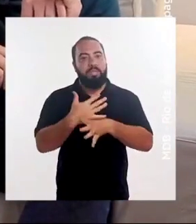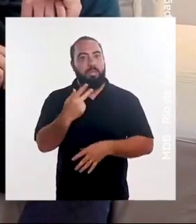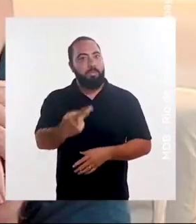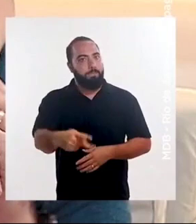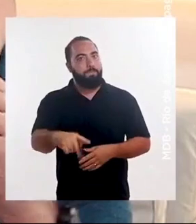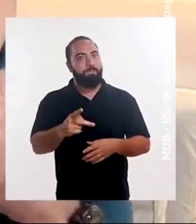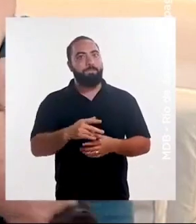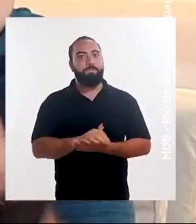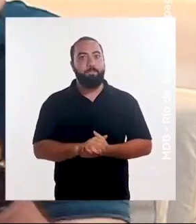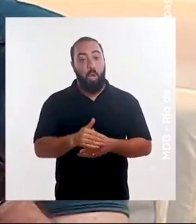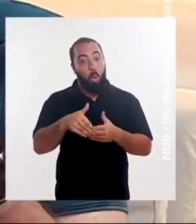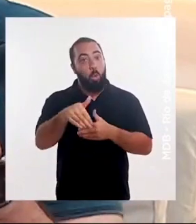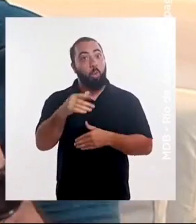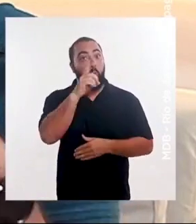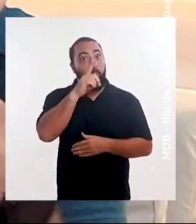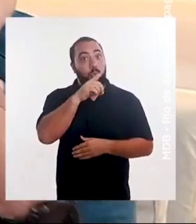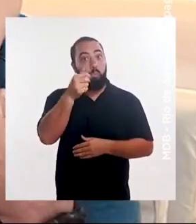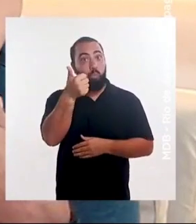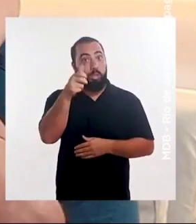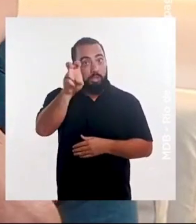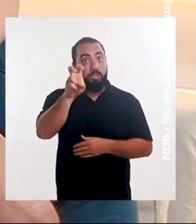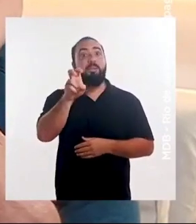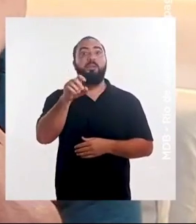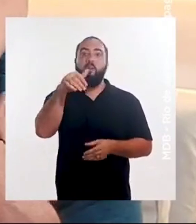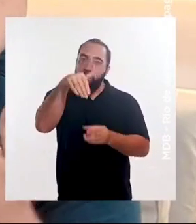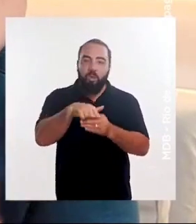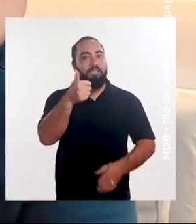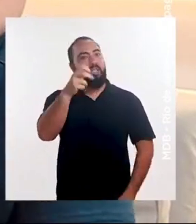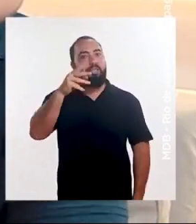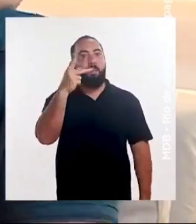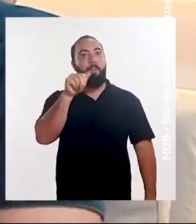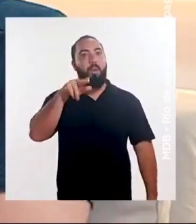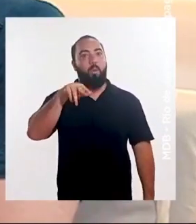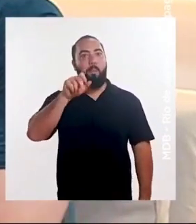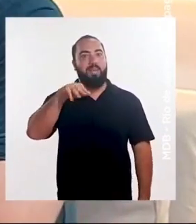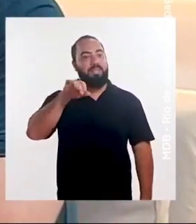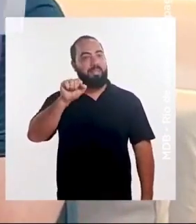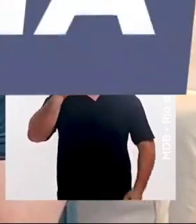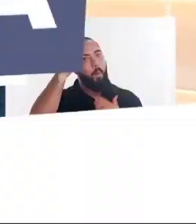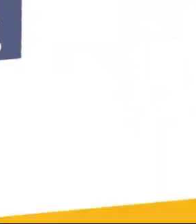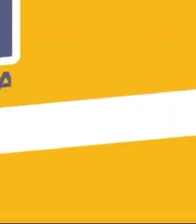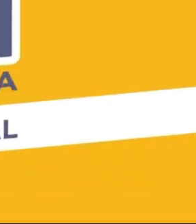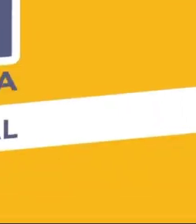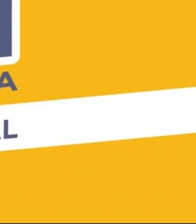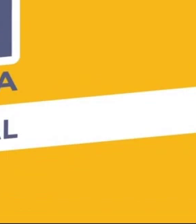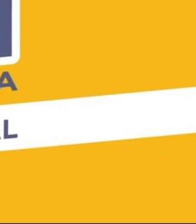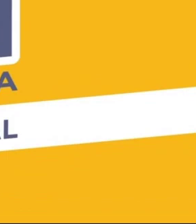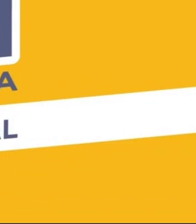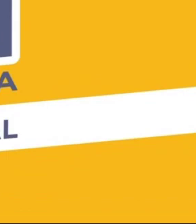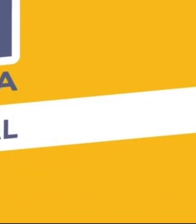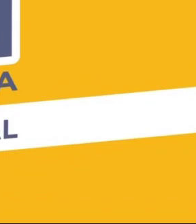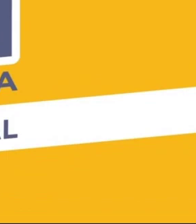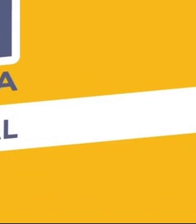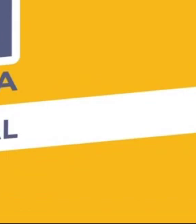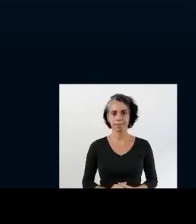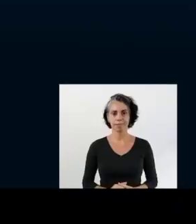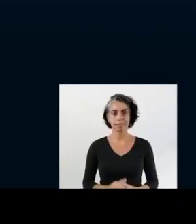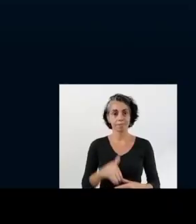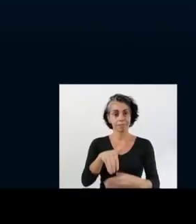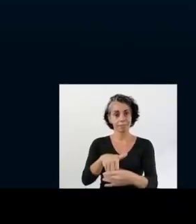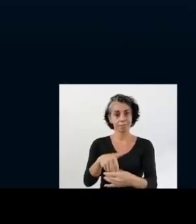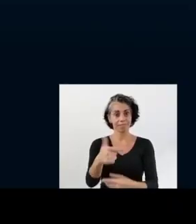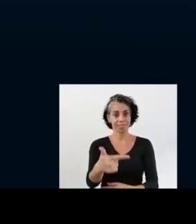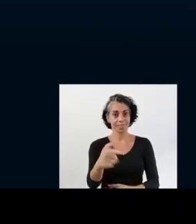cidade já teve. Nesse domingo, dia 15, vote 15, Paulo Messina. Muito obrigado. É o número 15!